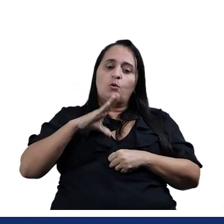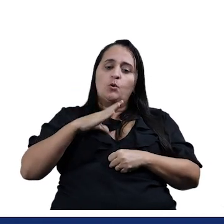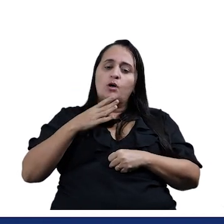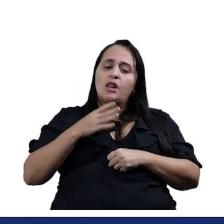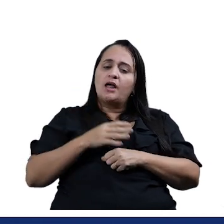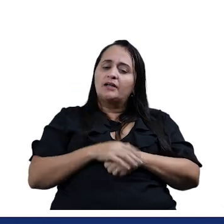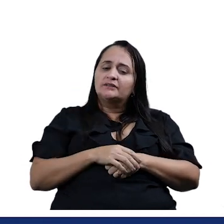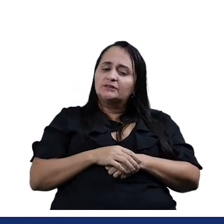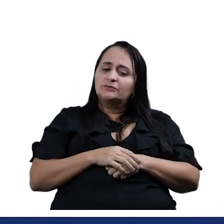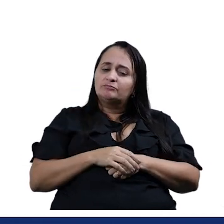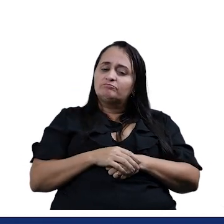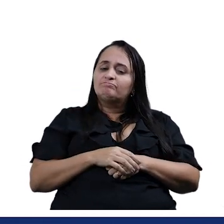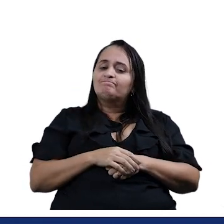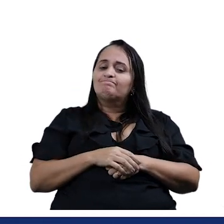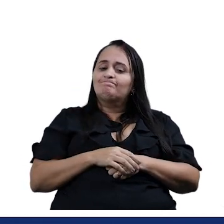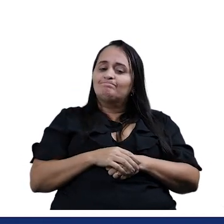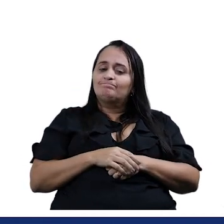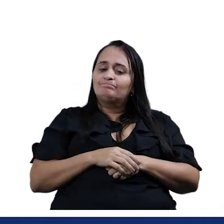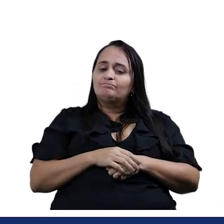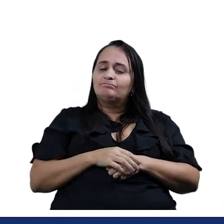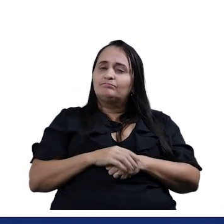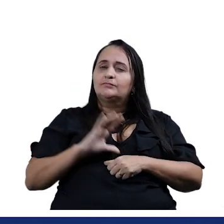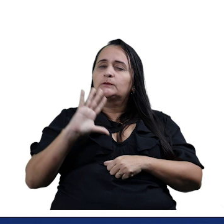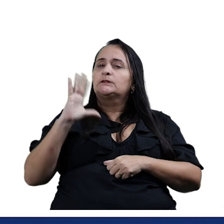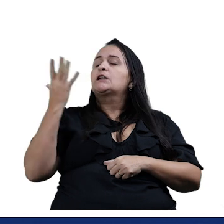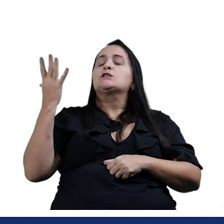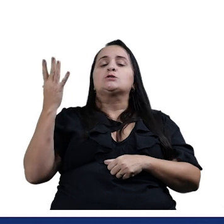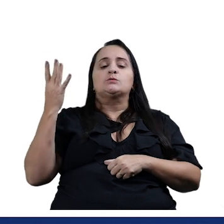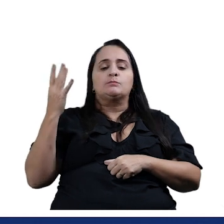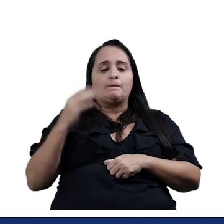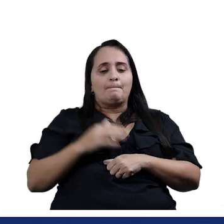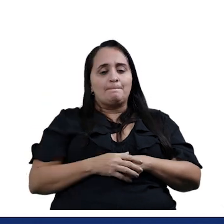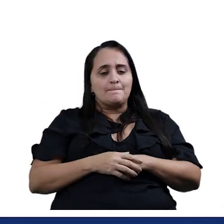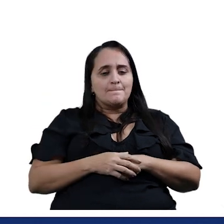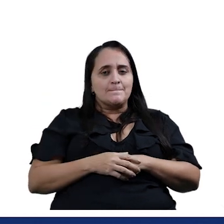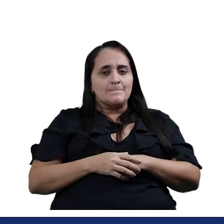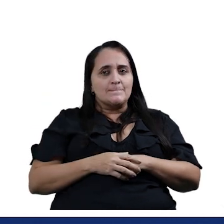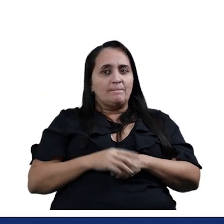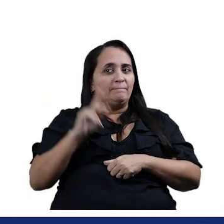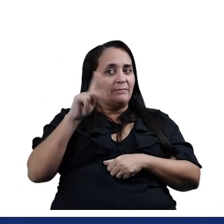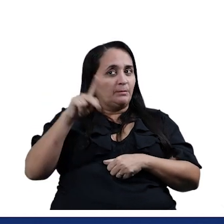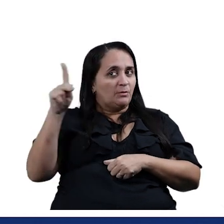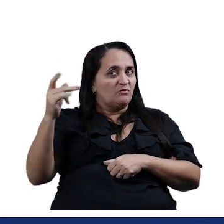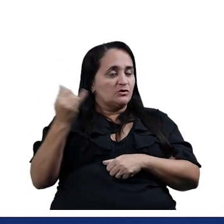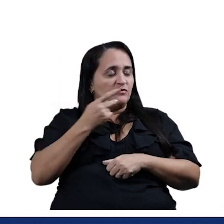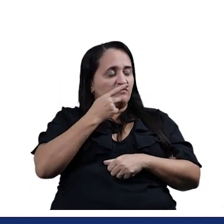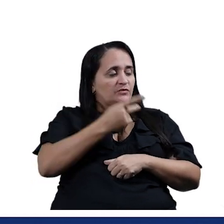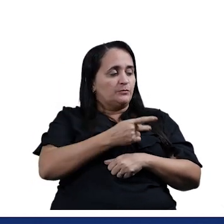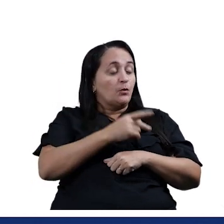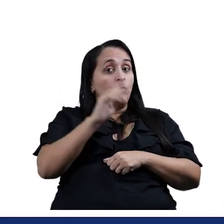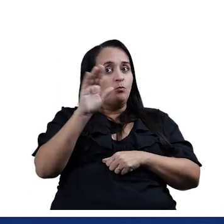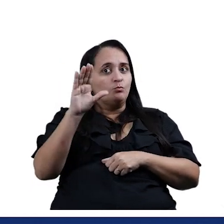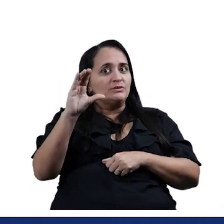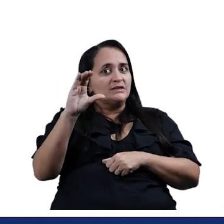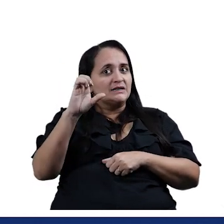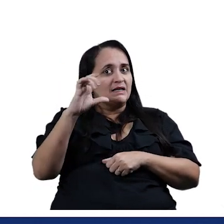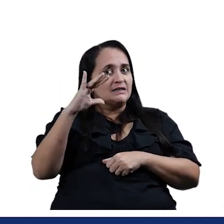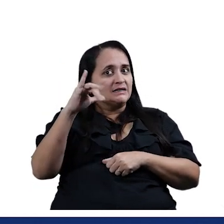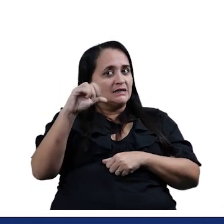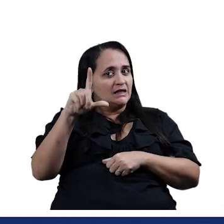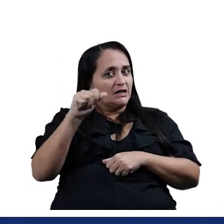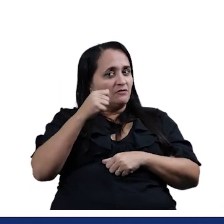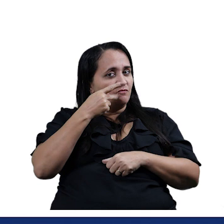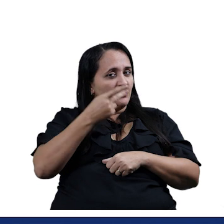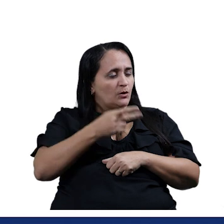as coisas. Afinal, se decidiu. Godofredo me contou uma coisa